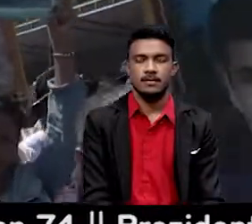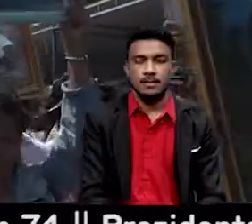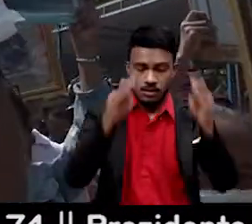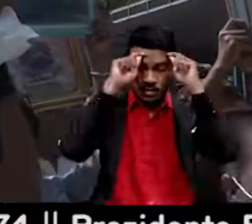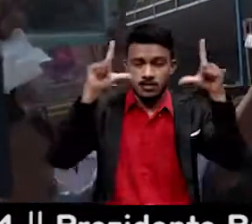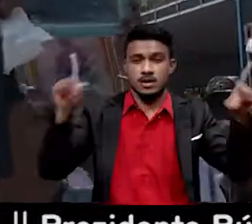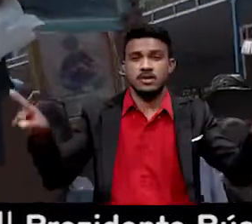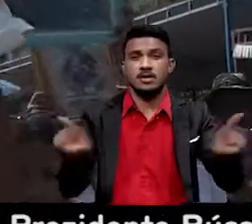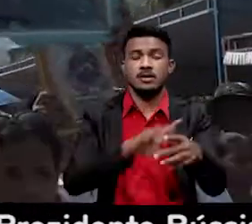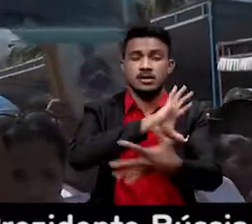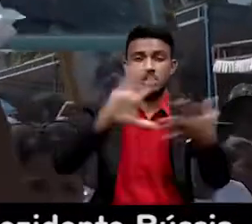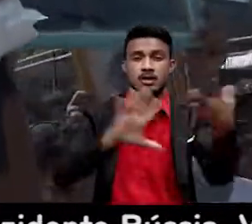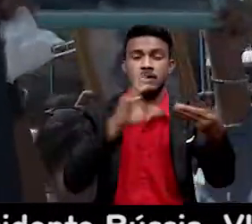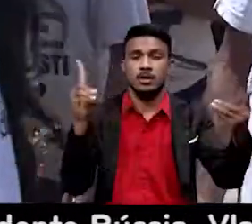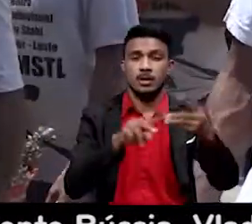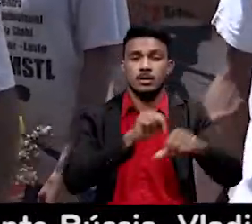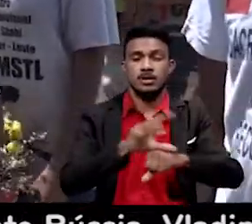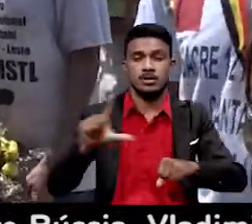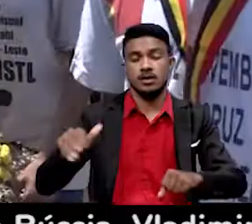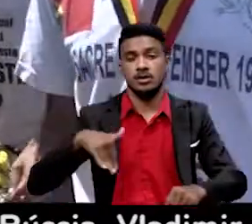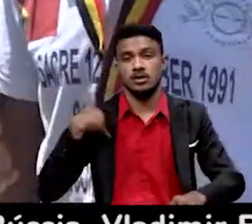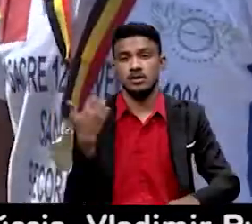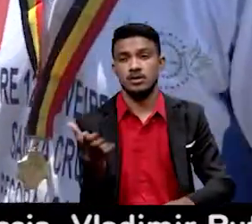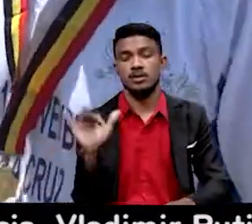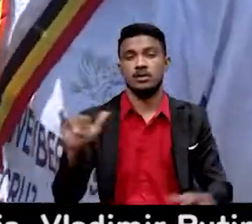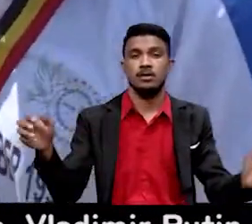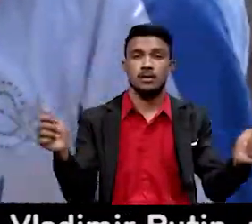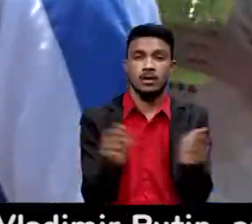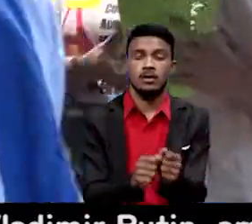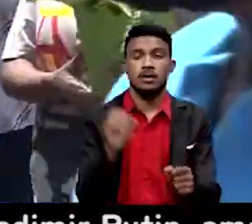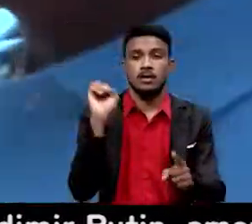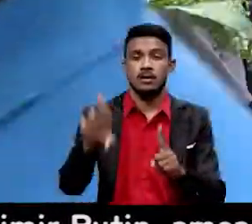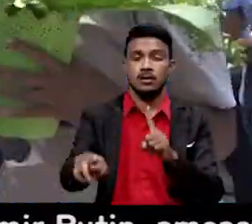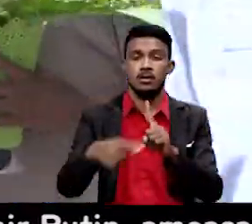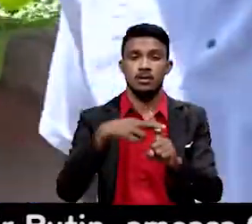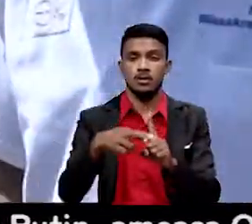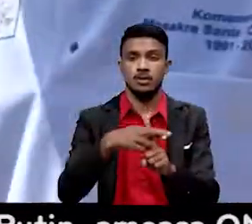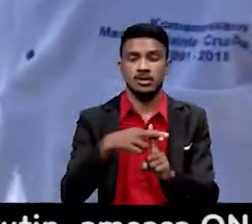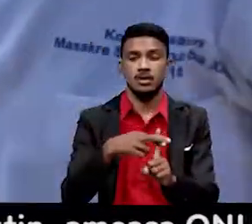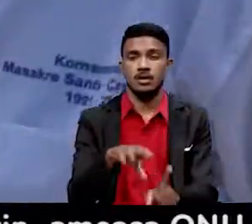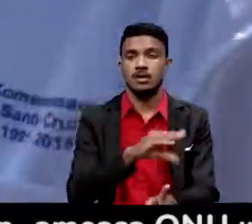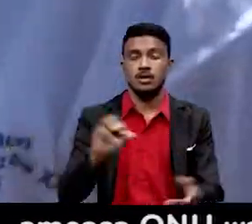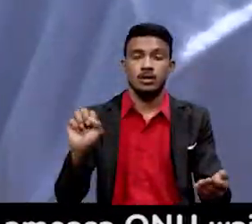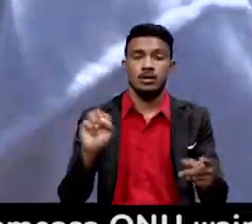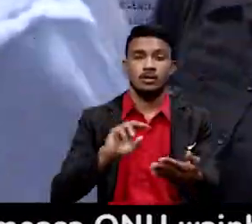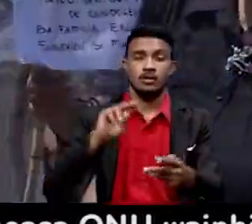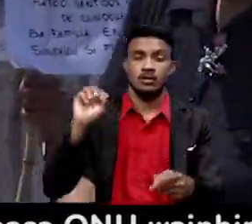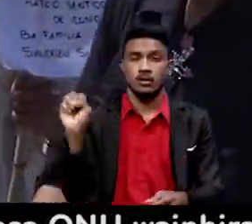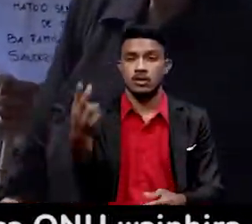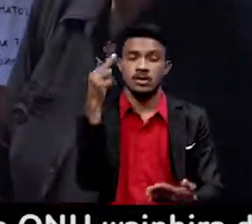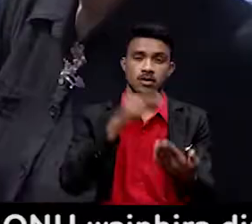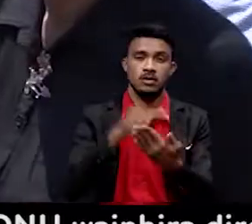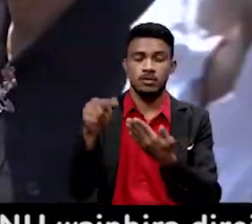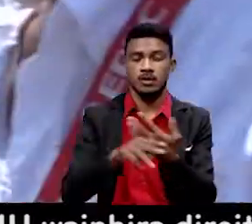Timor-Leste celebra Loron Nacional de Juventude, marcamos Loron Massacre Santa Cruz 12 de novembro, neve acontece